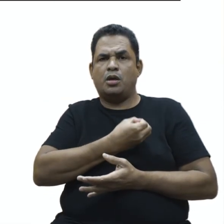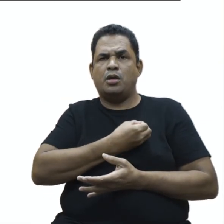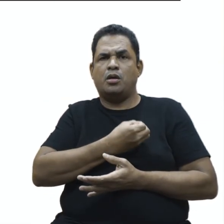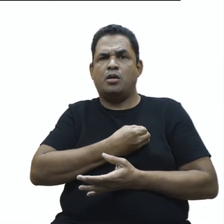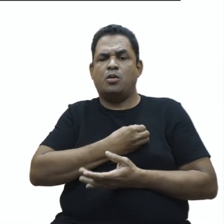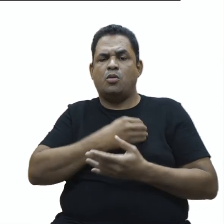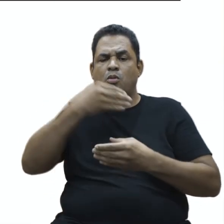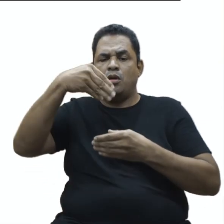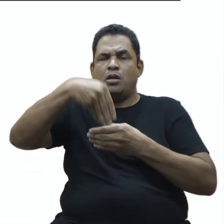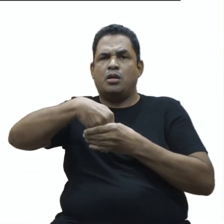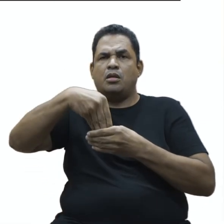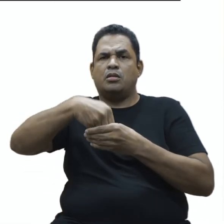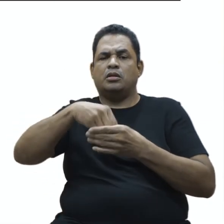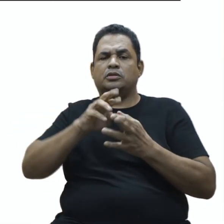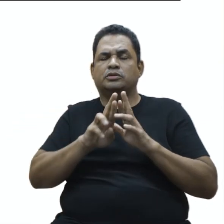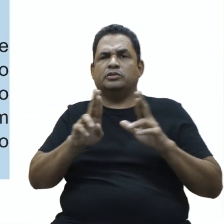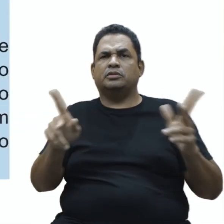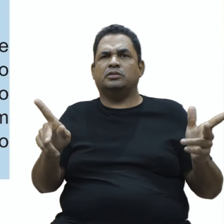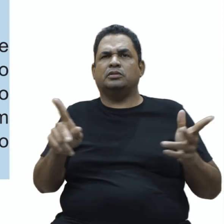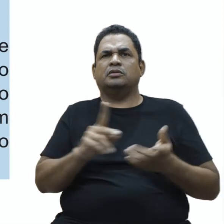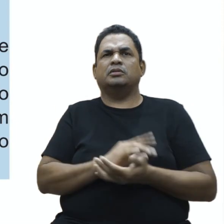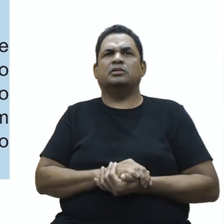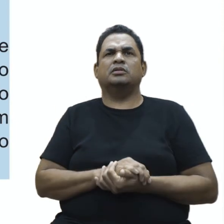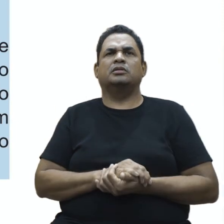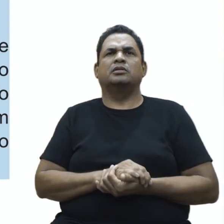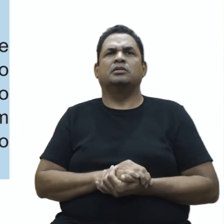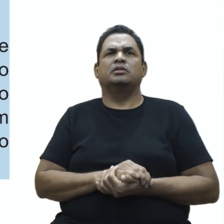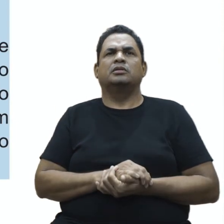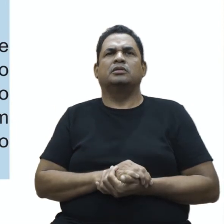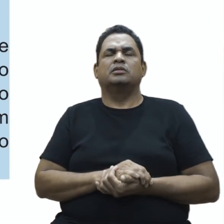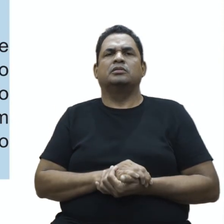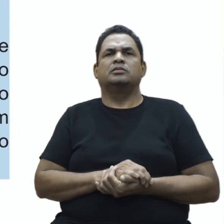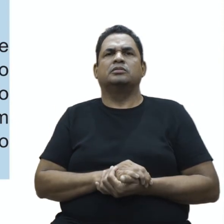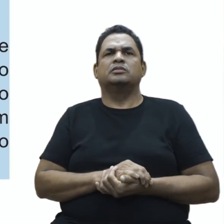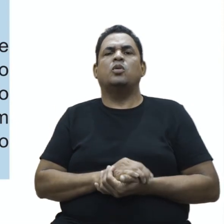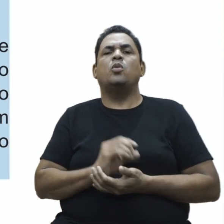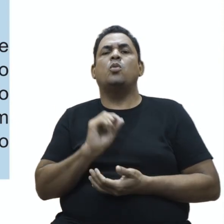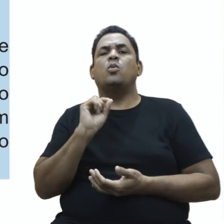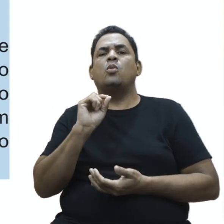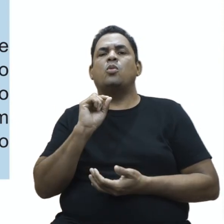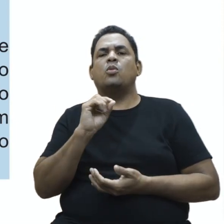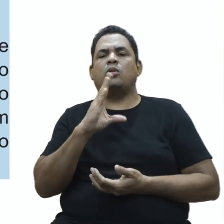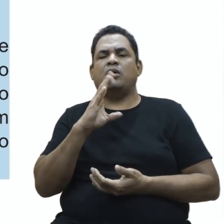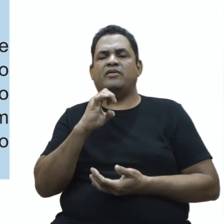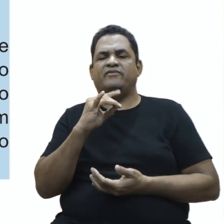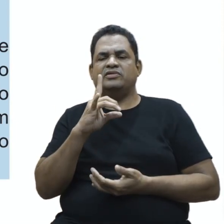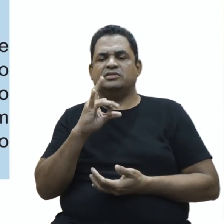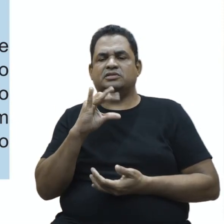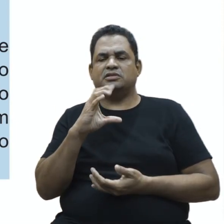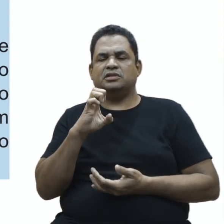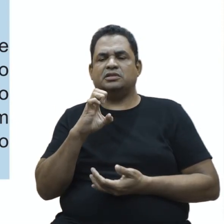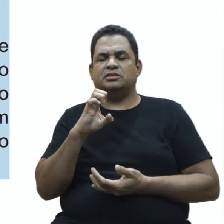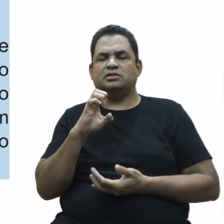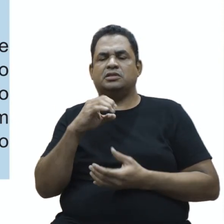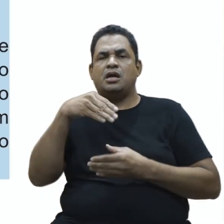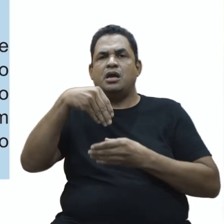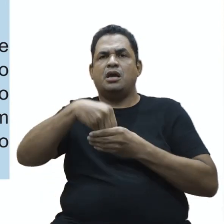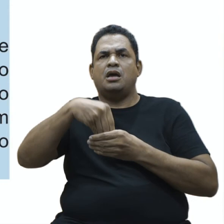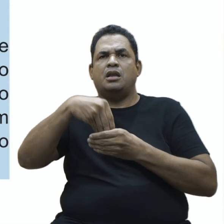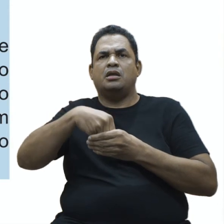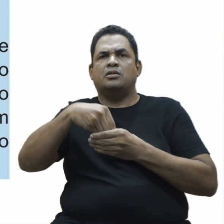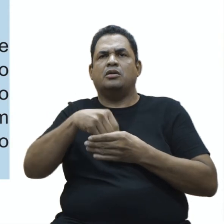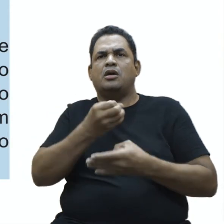Entenderam aí? É diferente. Vamos lá. O que é o tal do coeficiente eleitoral, professora, que a senhora está